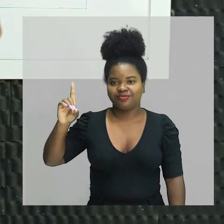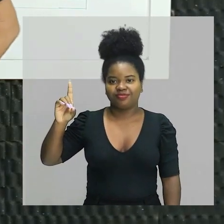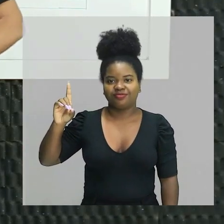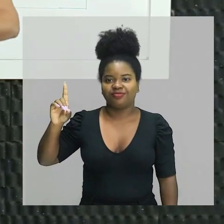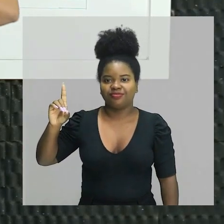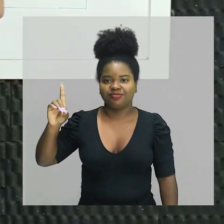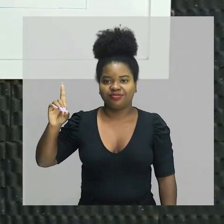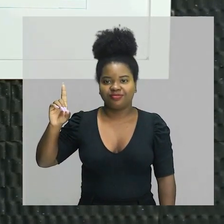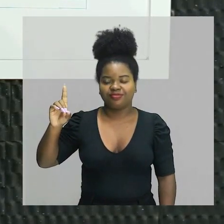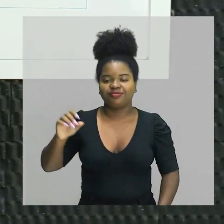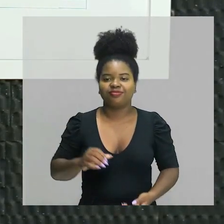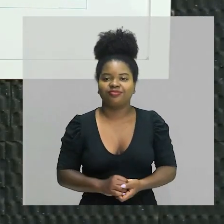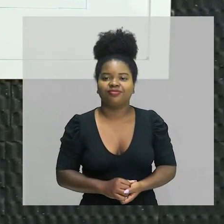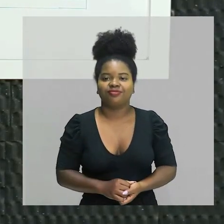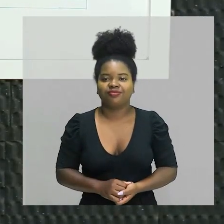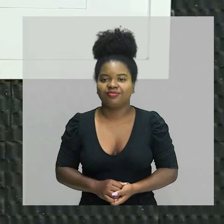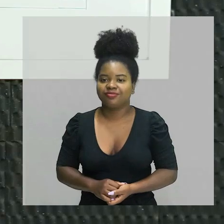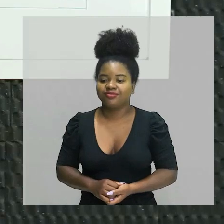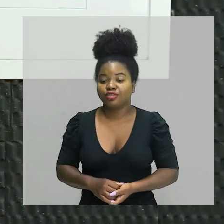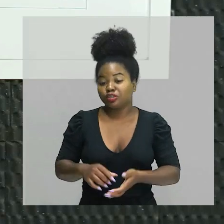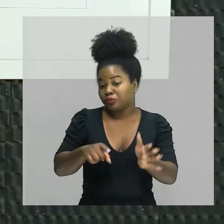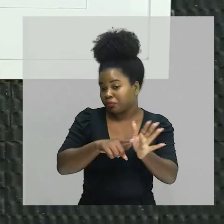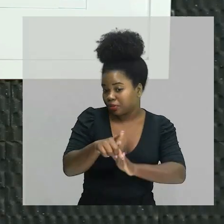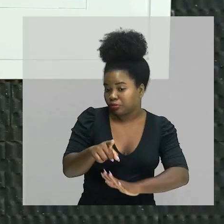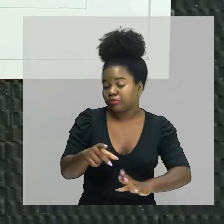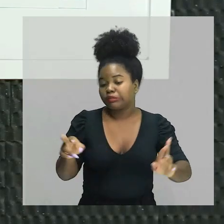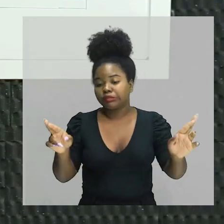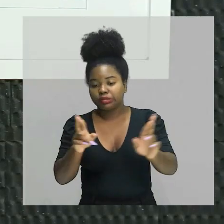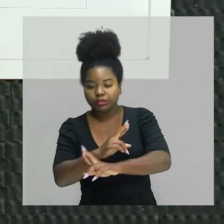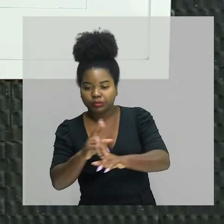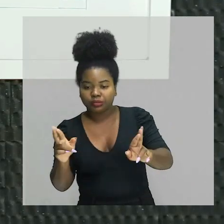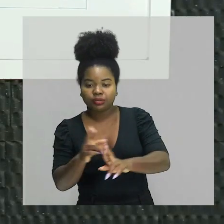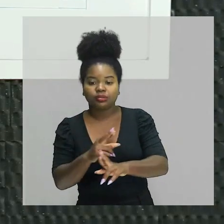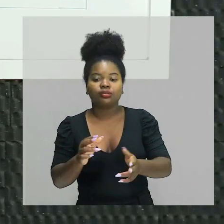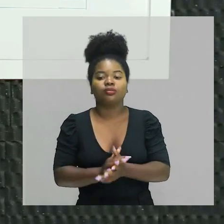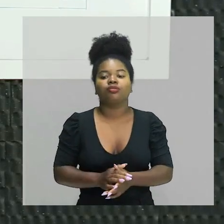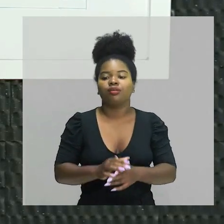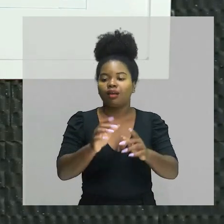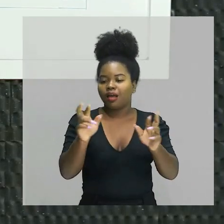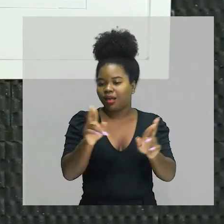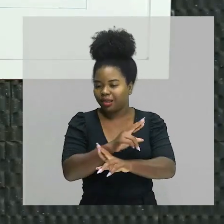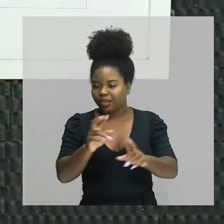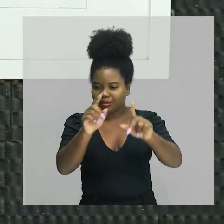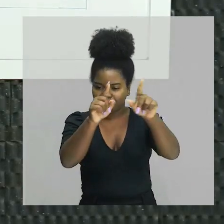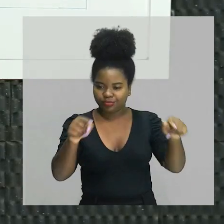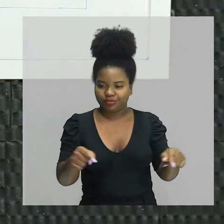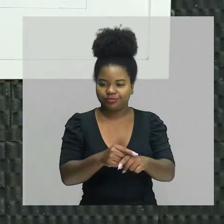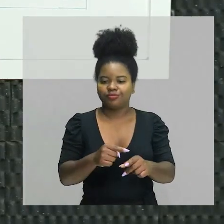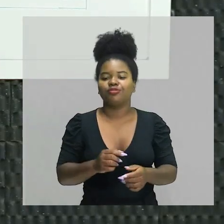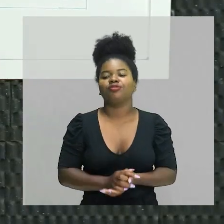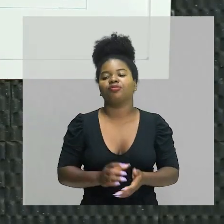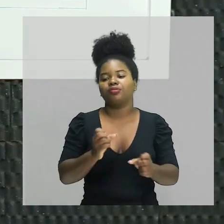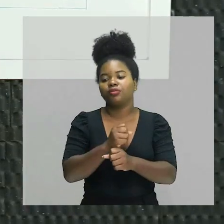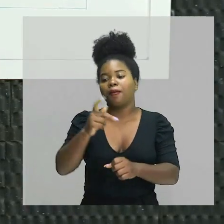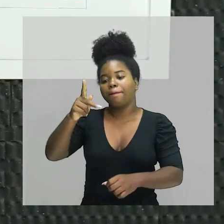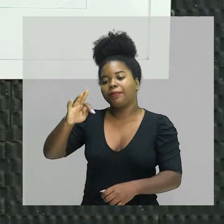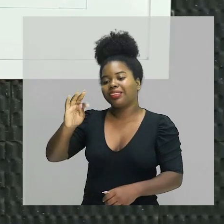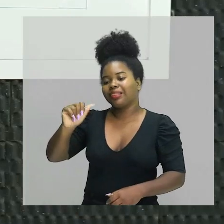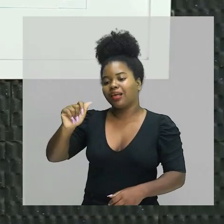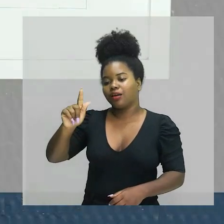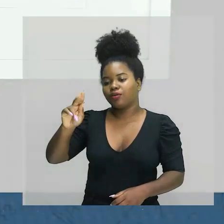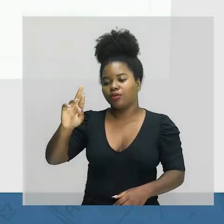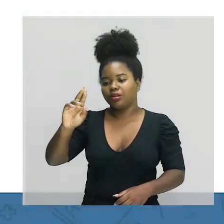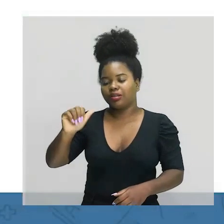Certinho? Beleza, galera? Então, uma questão envolvendo aí o nosso teorema de Pitágoras. Vamos para a